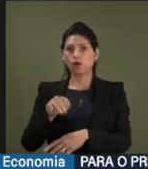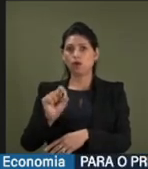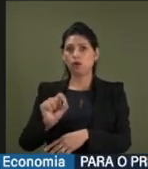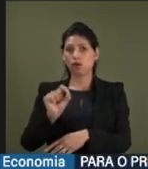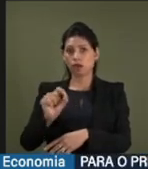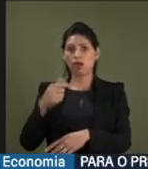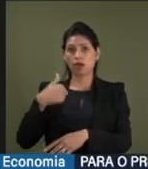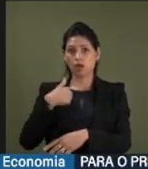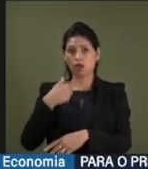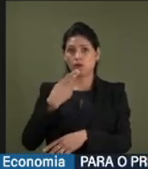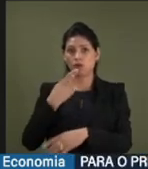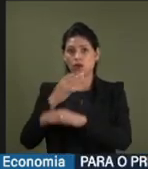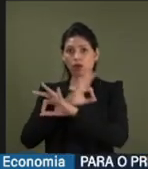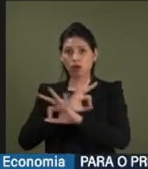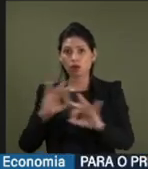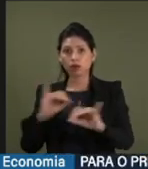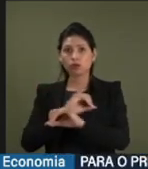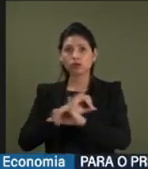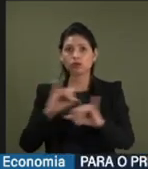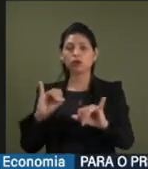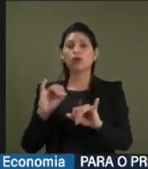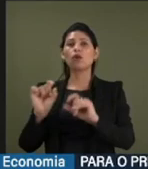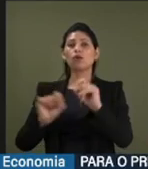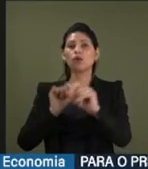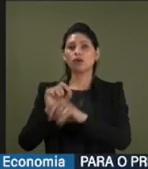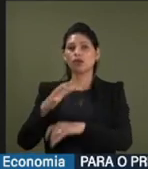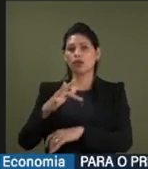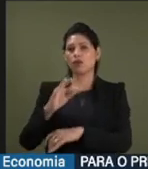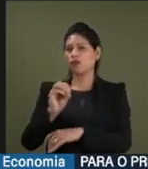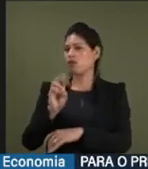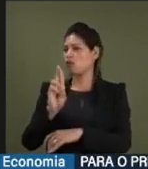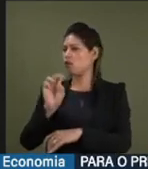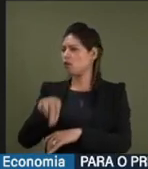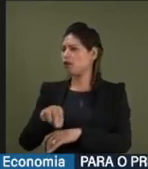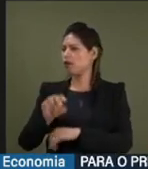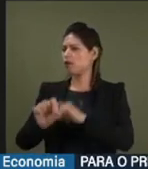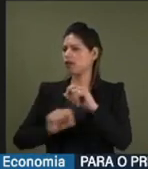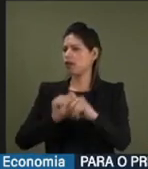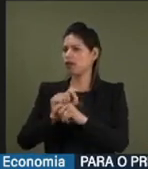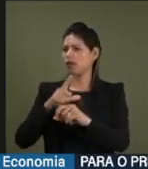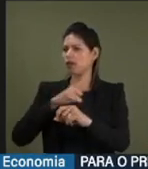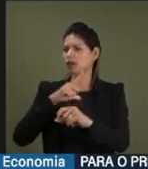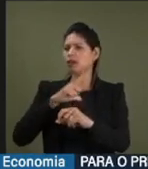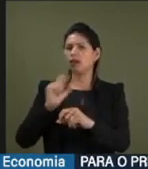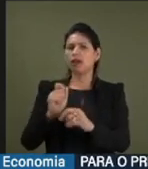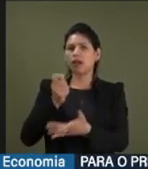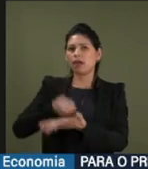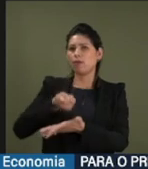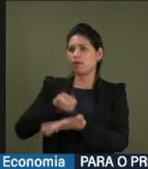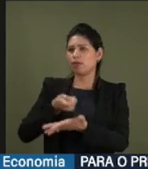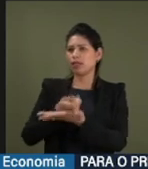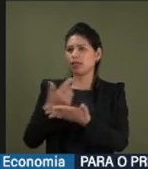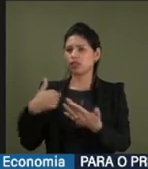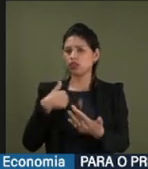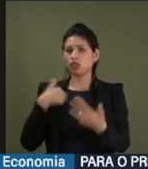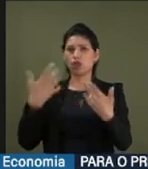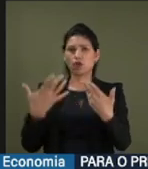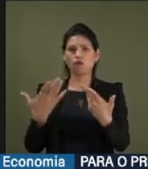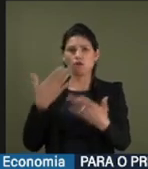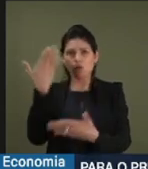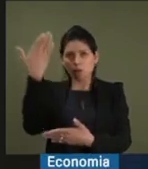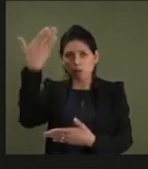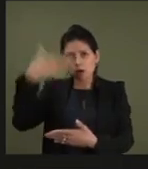minha conta como um foro para a garantia da impunidade. Provarei isso baseado em